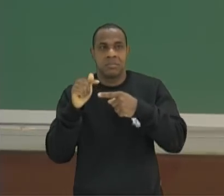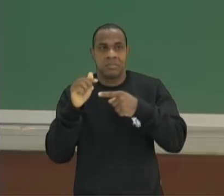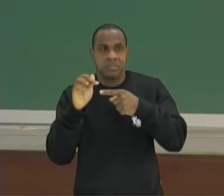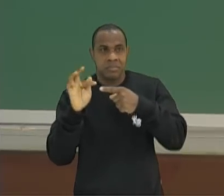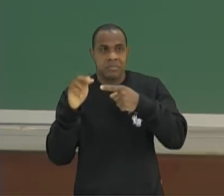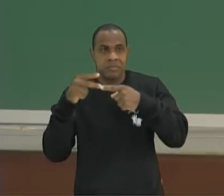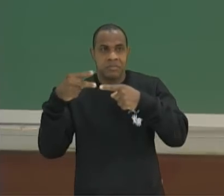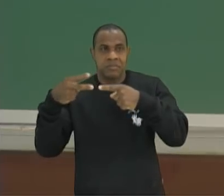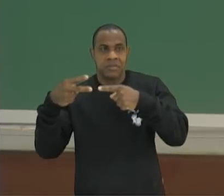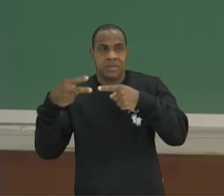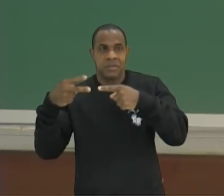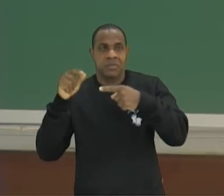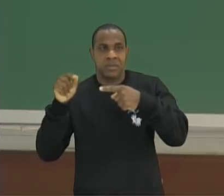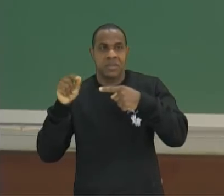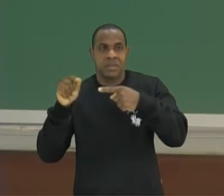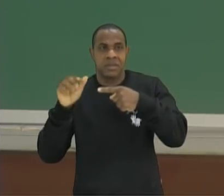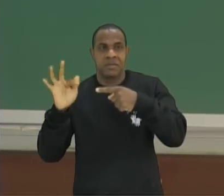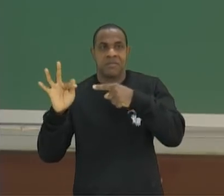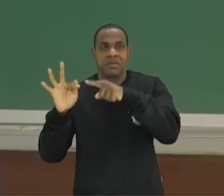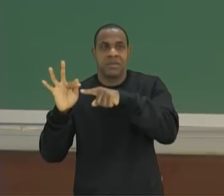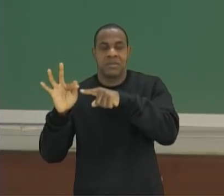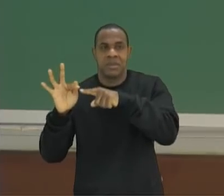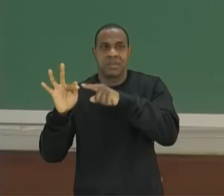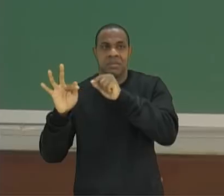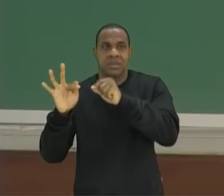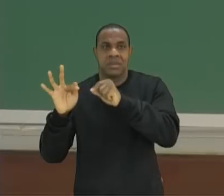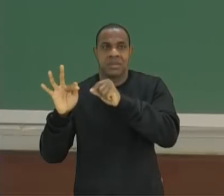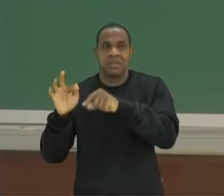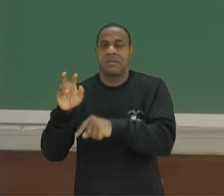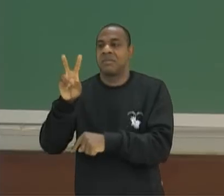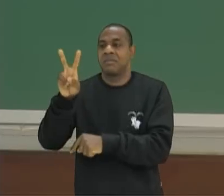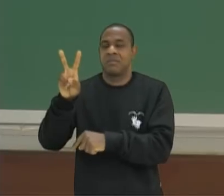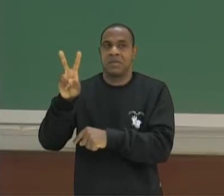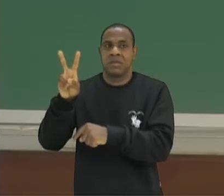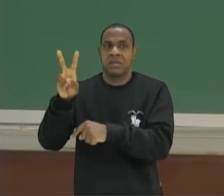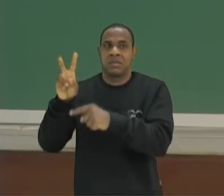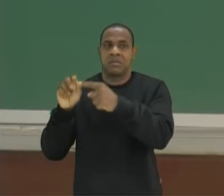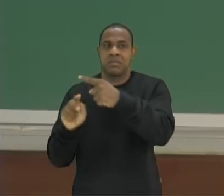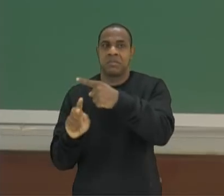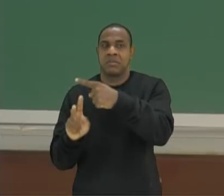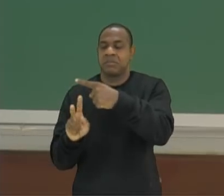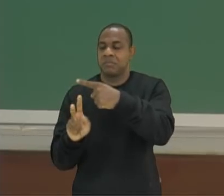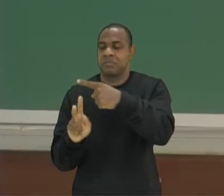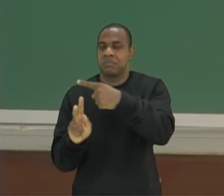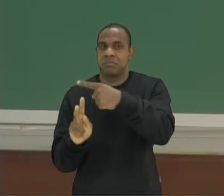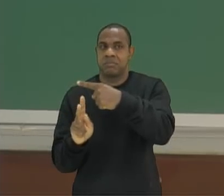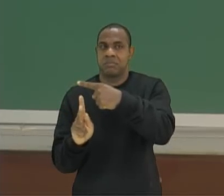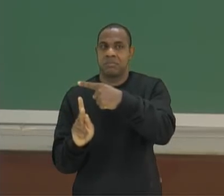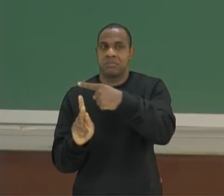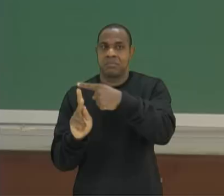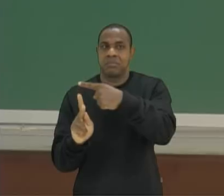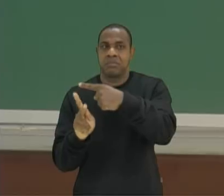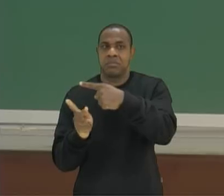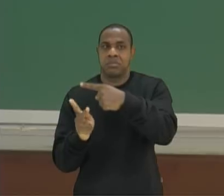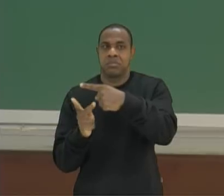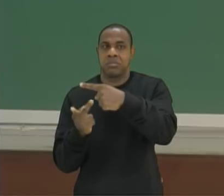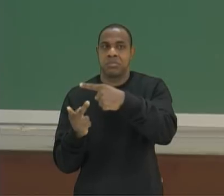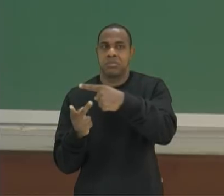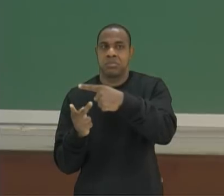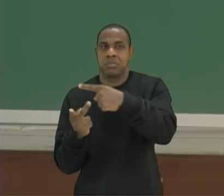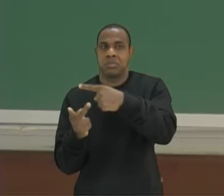frequência. Isolando a frequência, vai ficar a velocidade divididos pelo comprimento de onda, definido então como